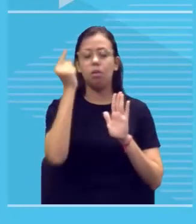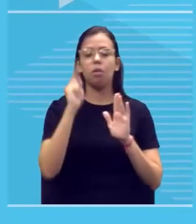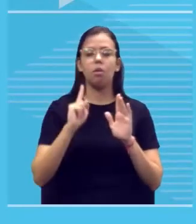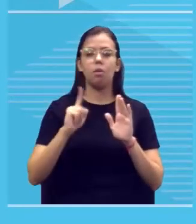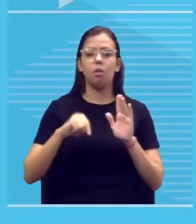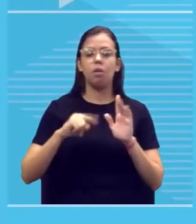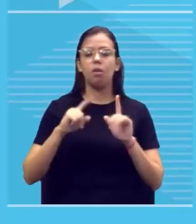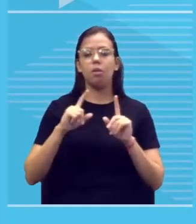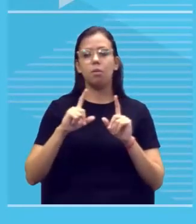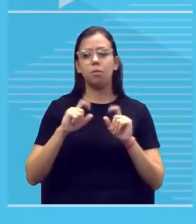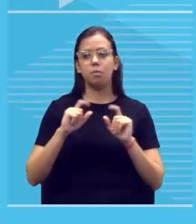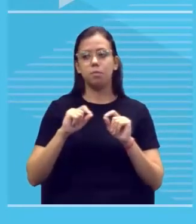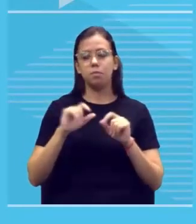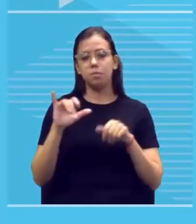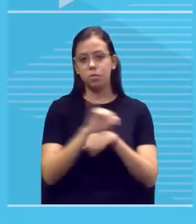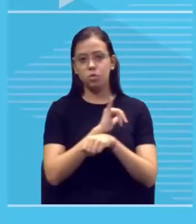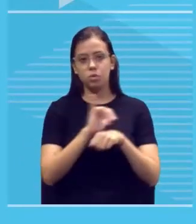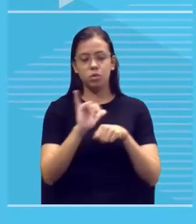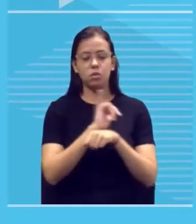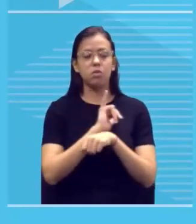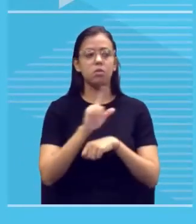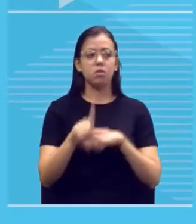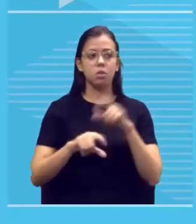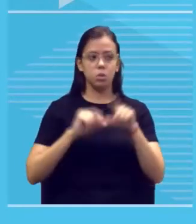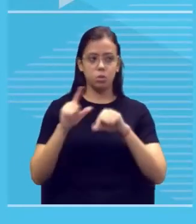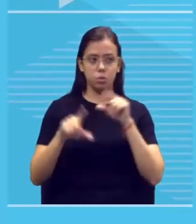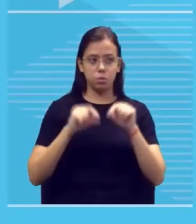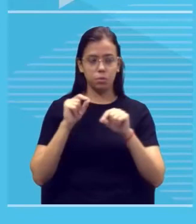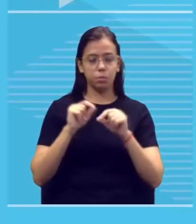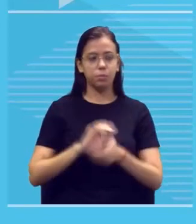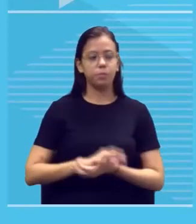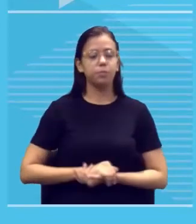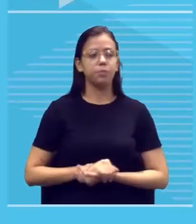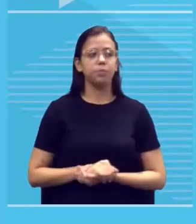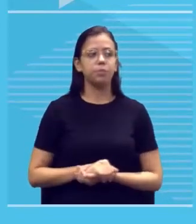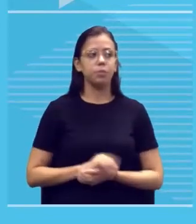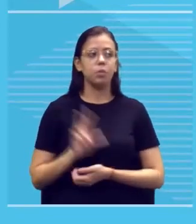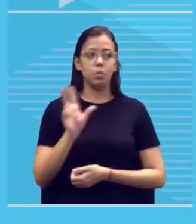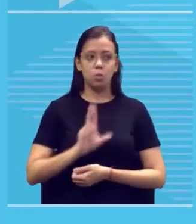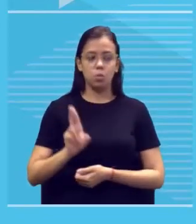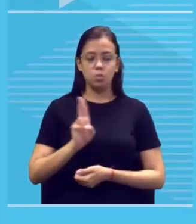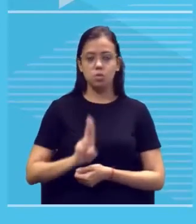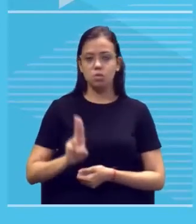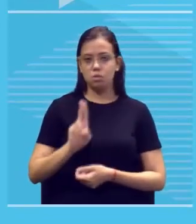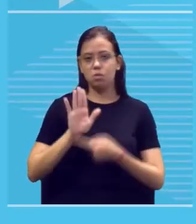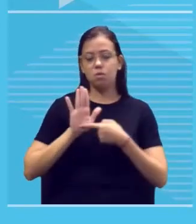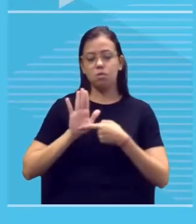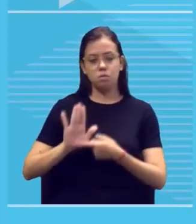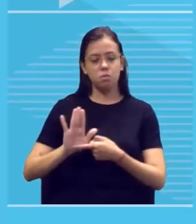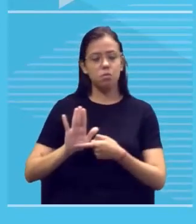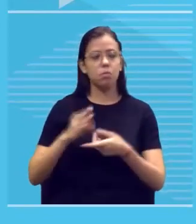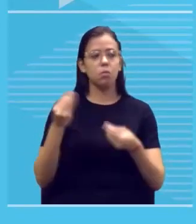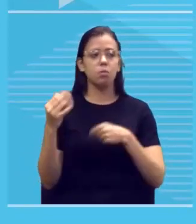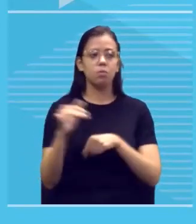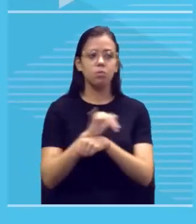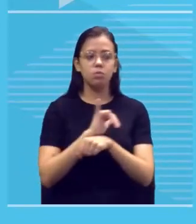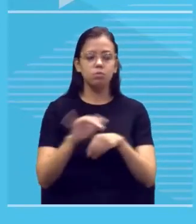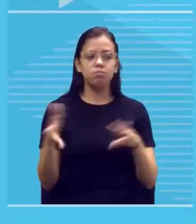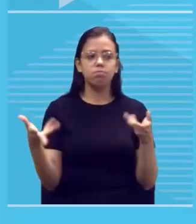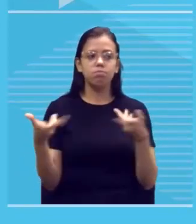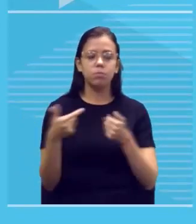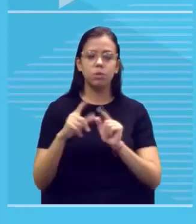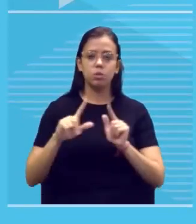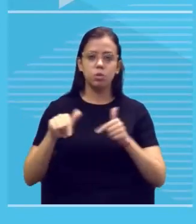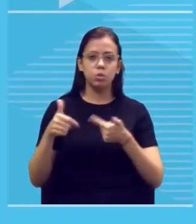uma um caminho que ele escolheu para seguir usar o espetáculo né como uma forma eficaz